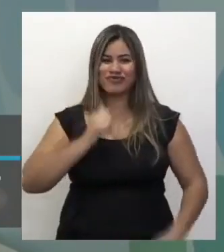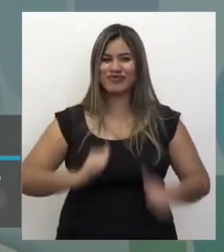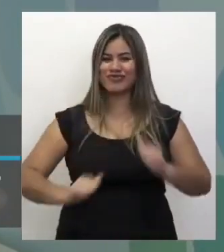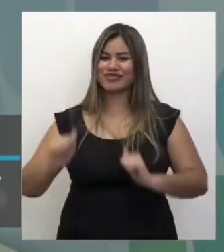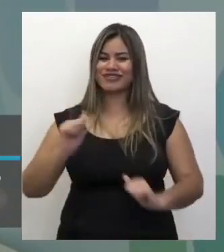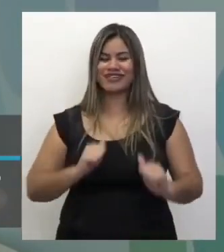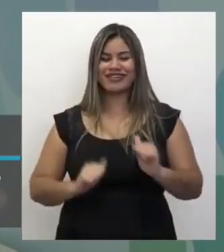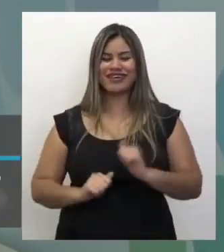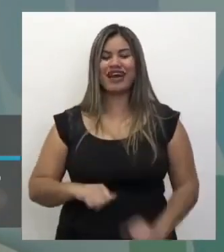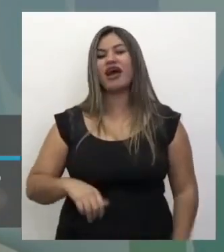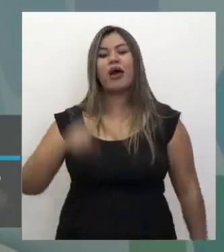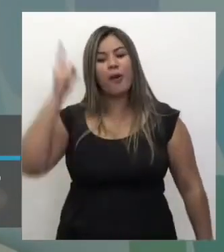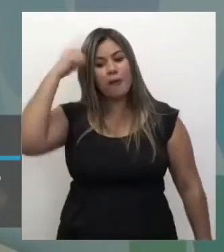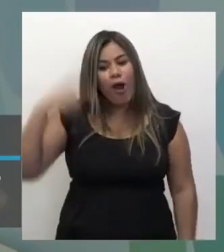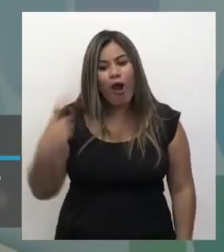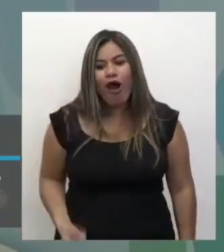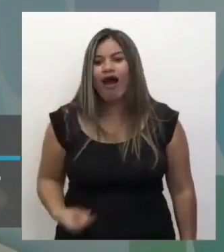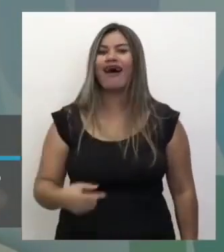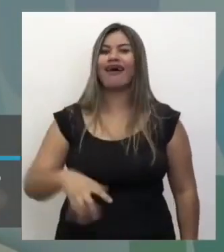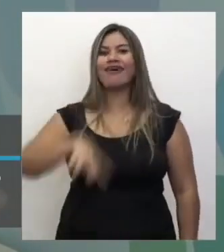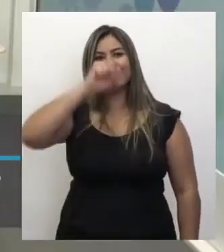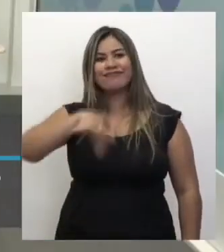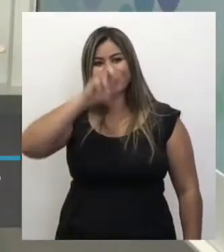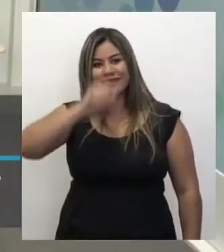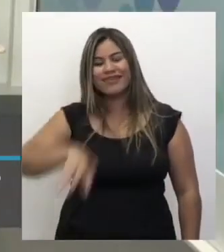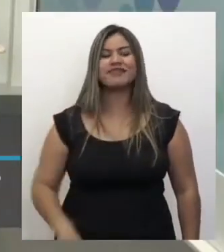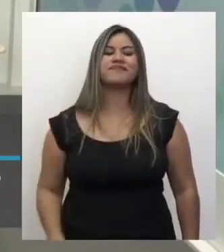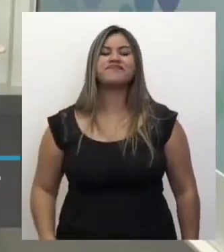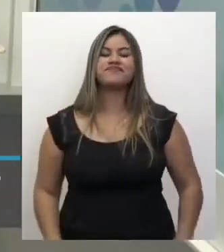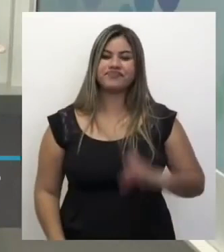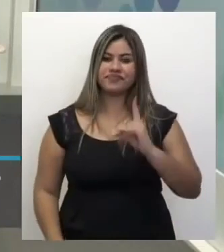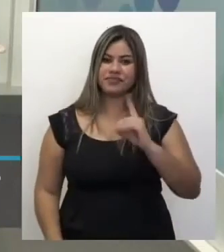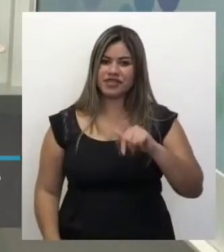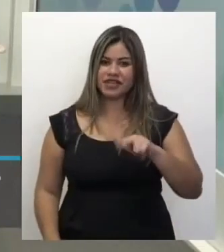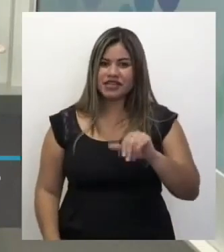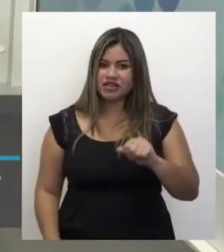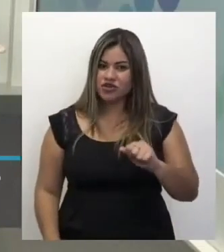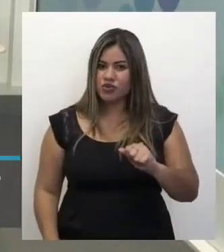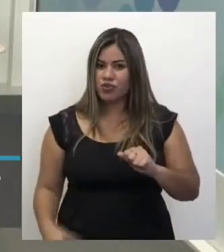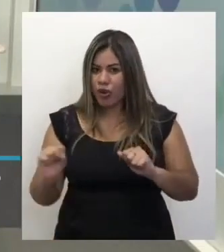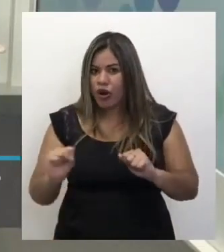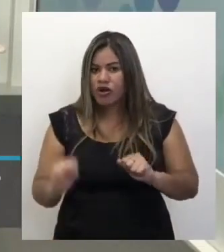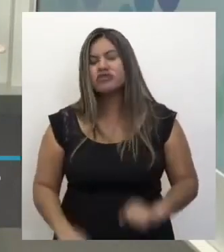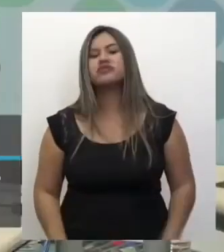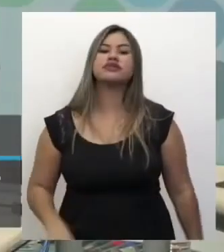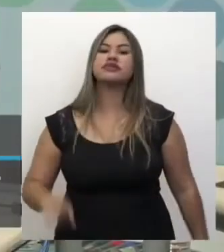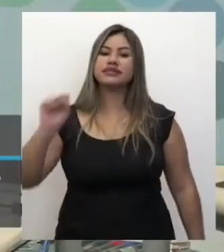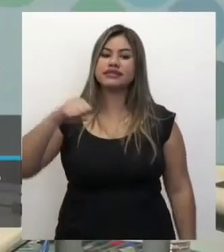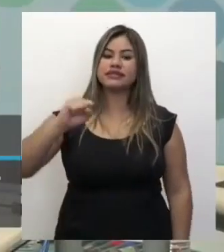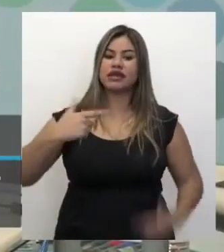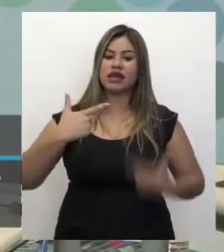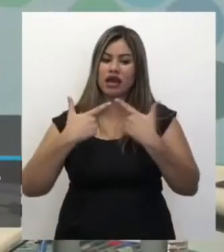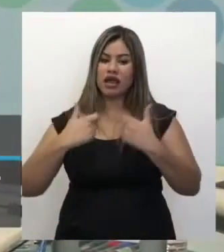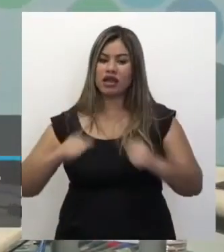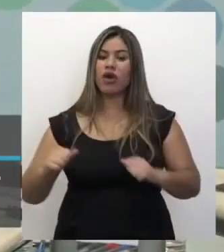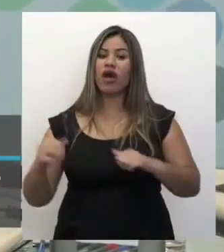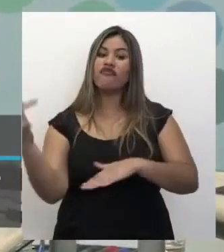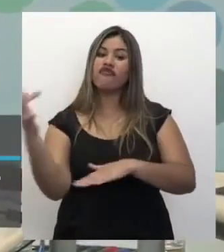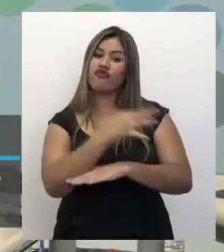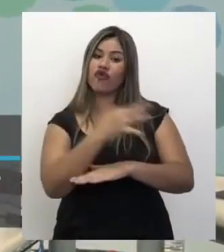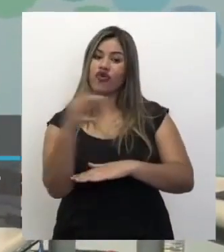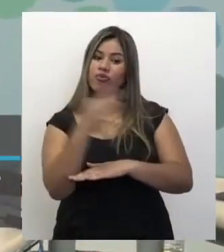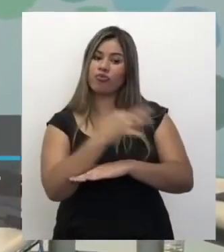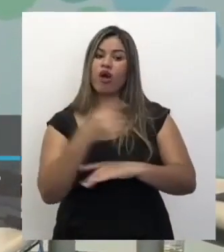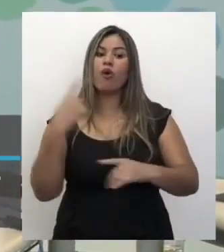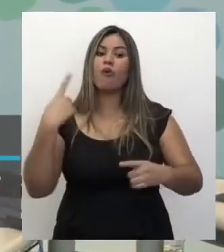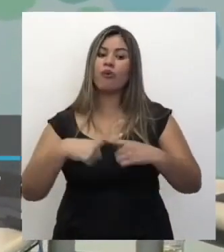Respira, Mônica. Bora lá, gente. Tem o Danilo aqui, posso falar do Danilo? Diga. Sim, a linguagem formal,